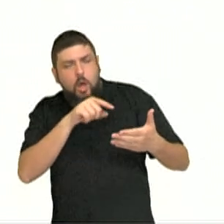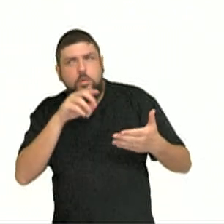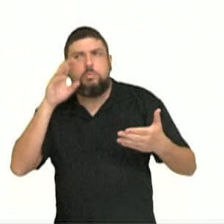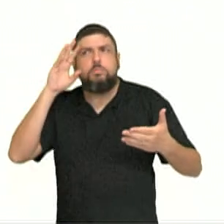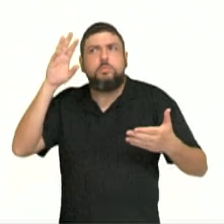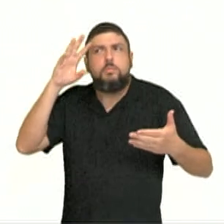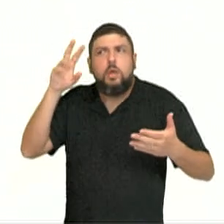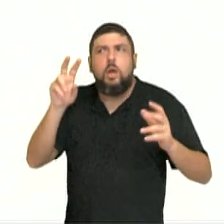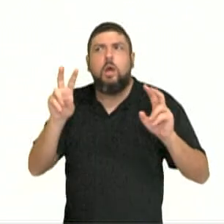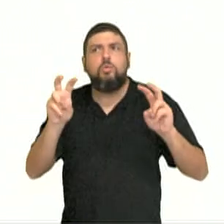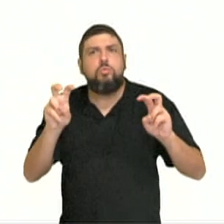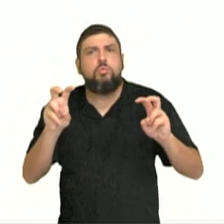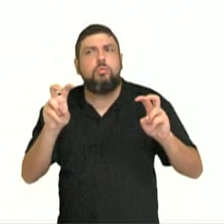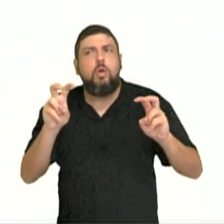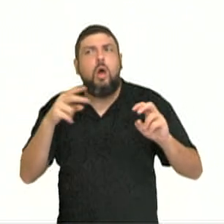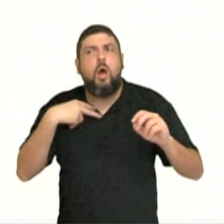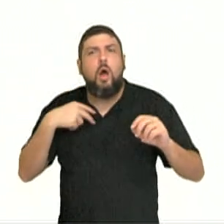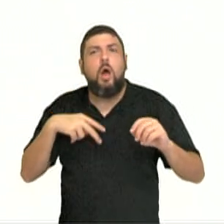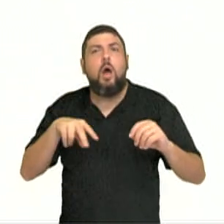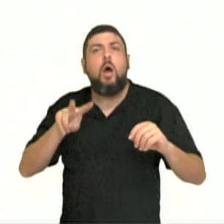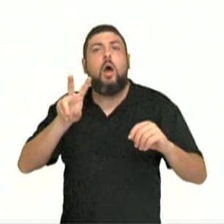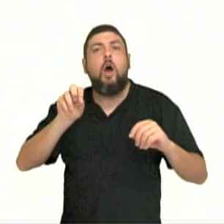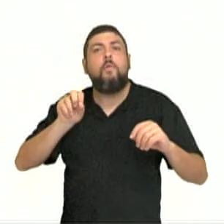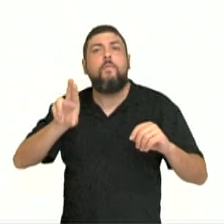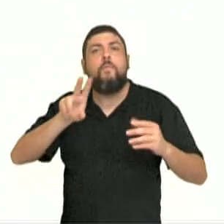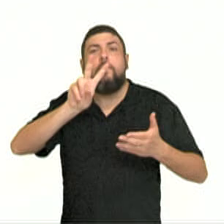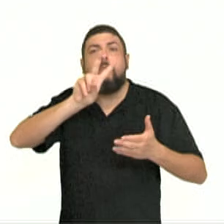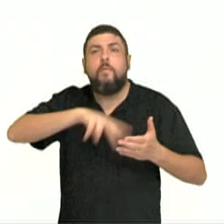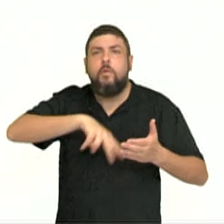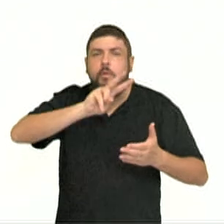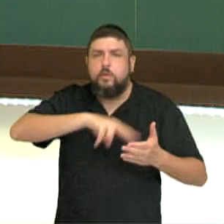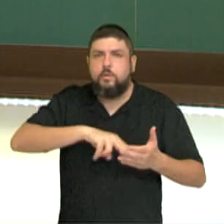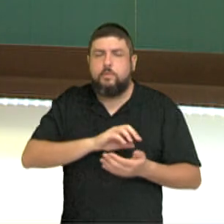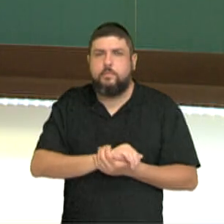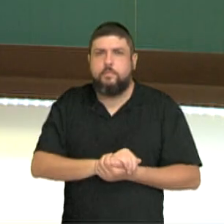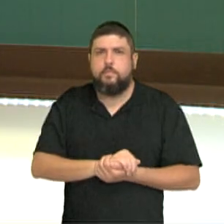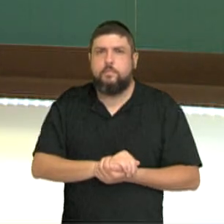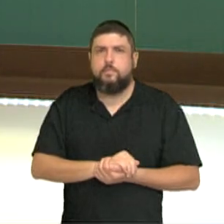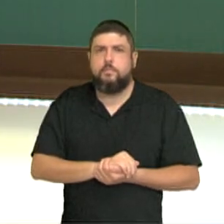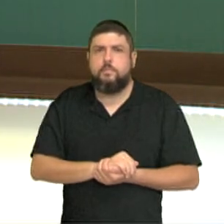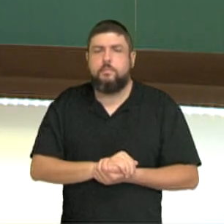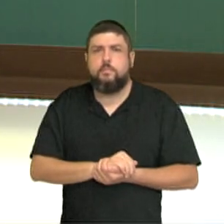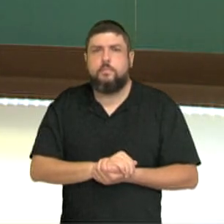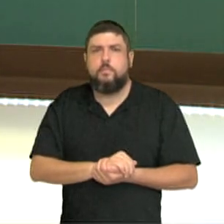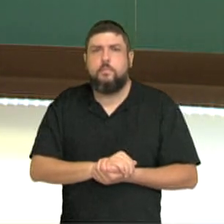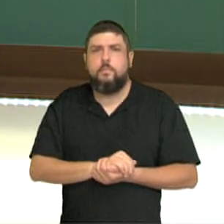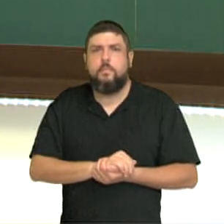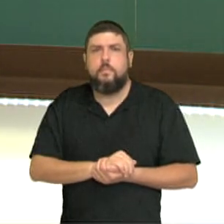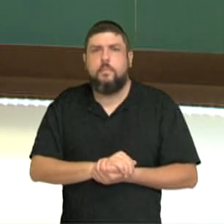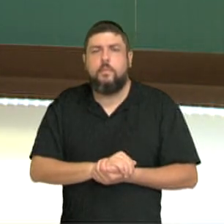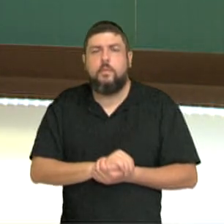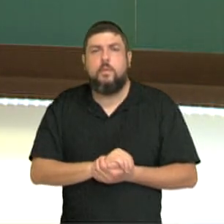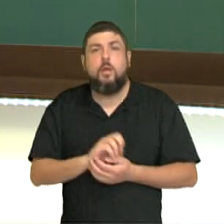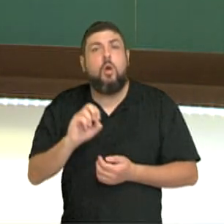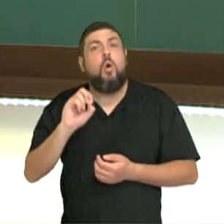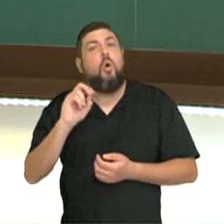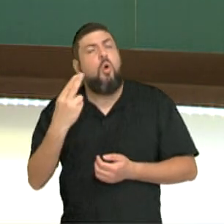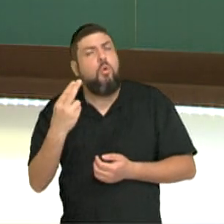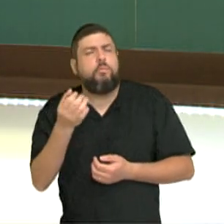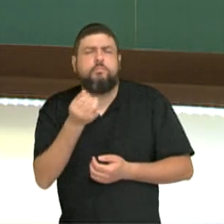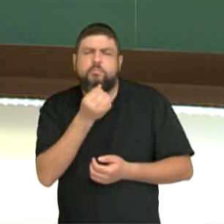que vale a pena ler então essa notícia. E aí ela procura ler, né? Ou, opa, esse assunto não